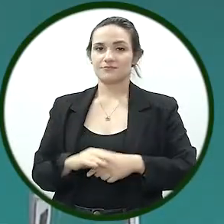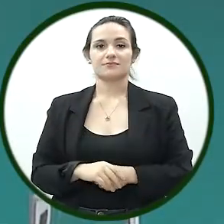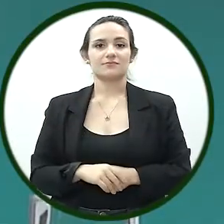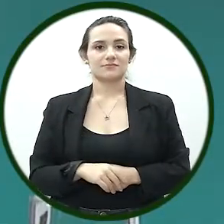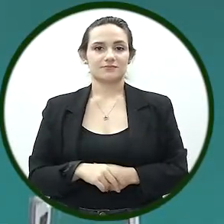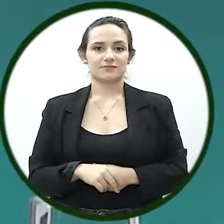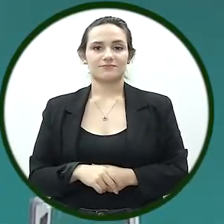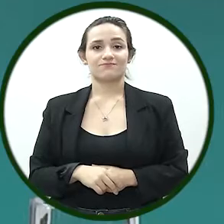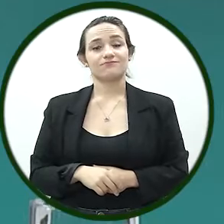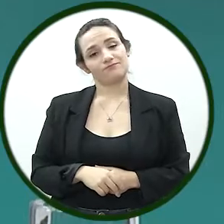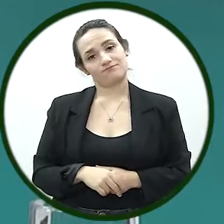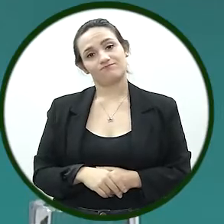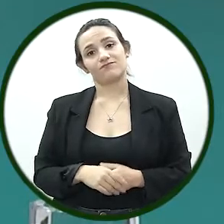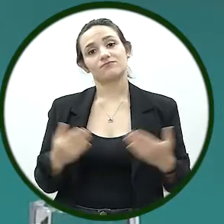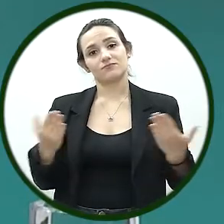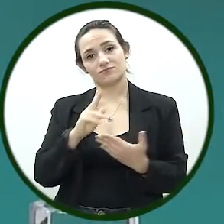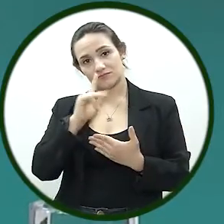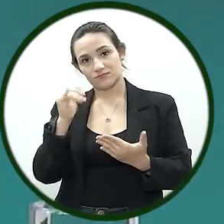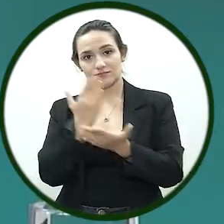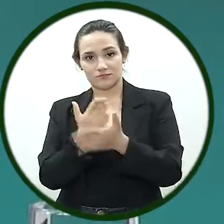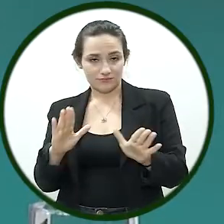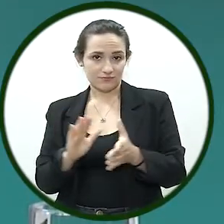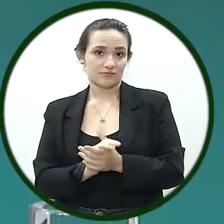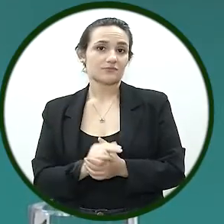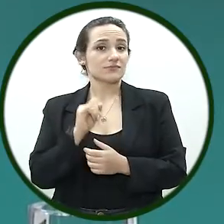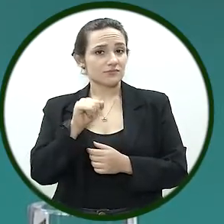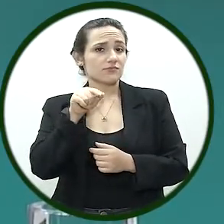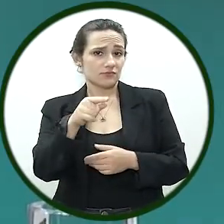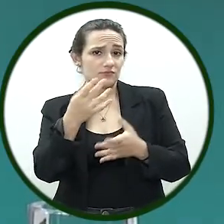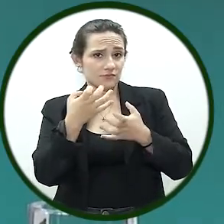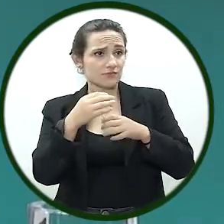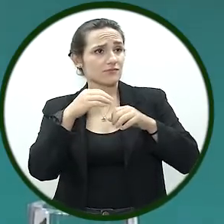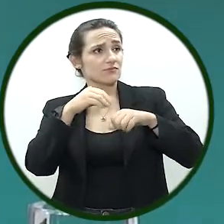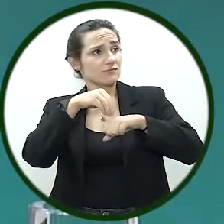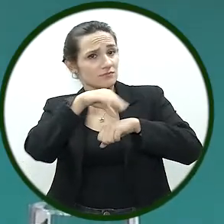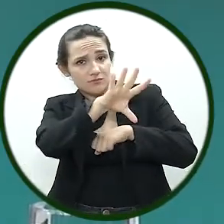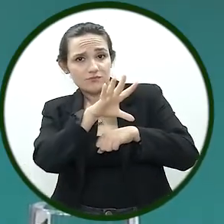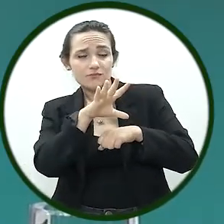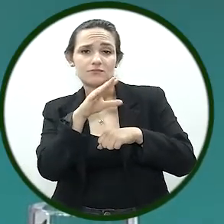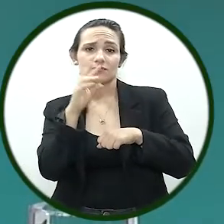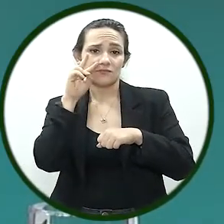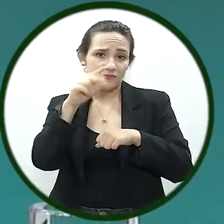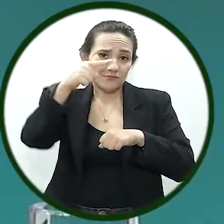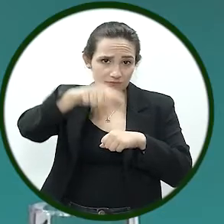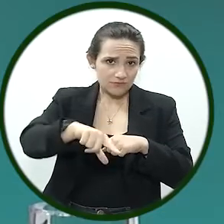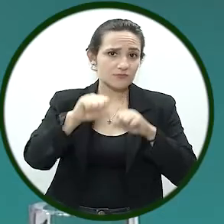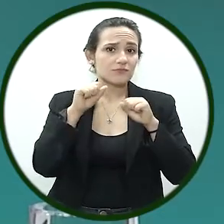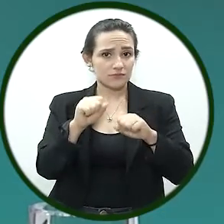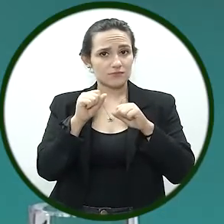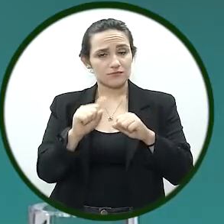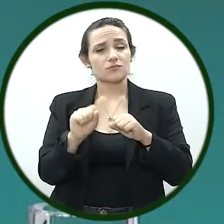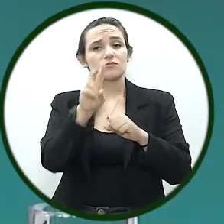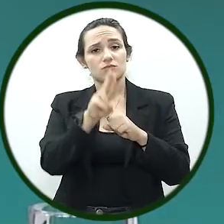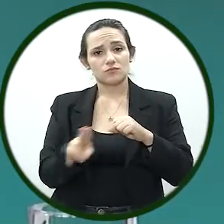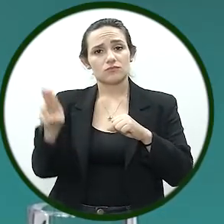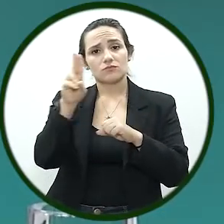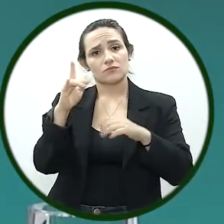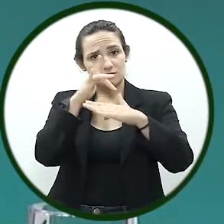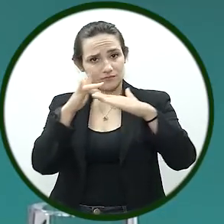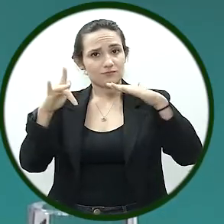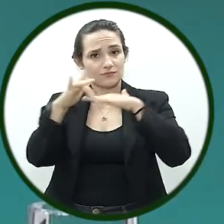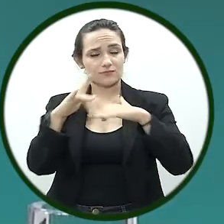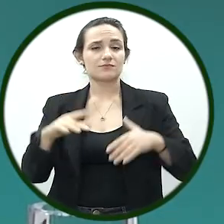aqui, mas você que assistiu e quer mandar para algum amigo, quer assistir de novo, basta fazer isso pelas nossas mídias sociais. Lá